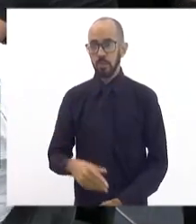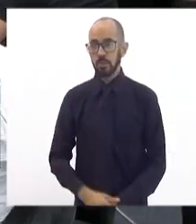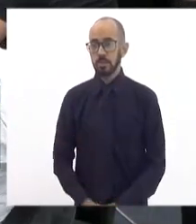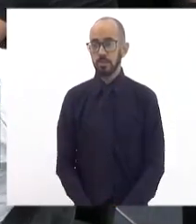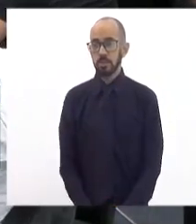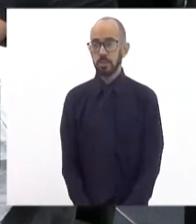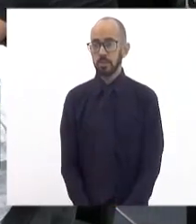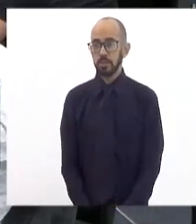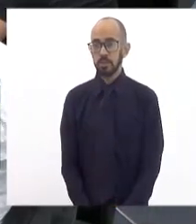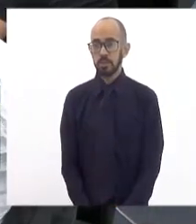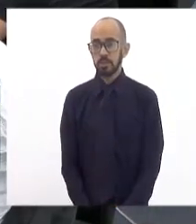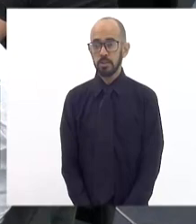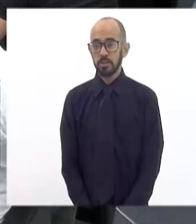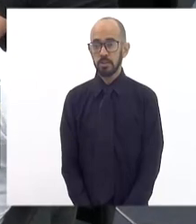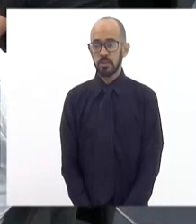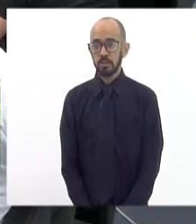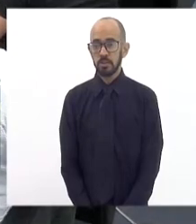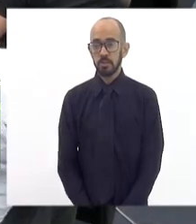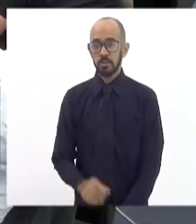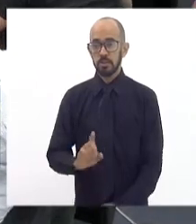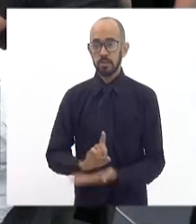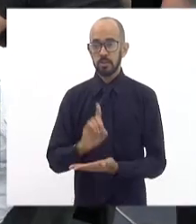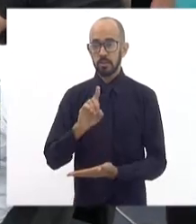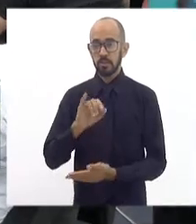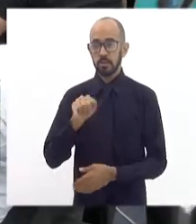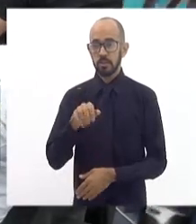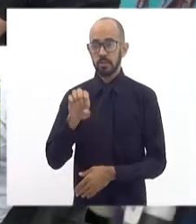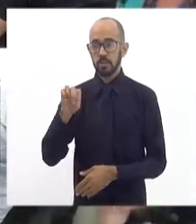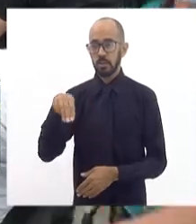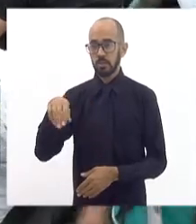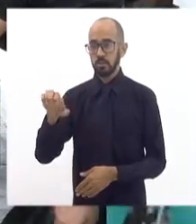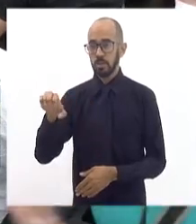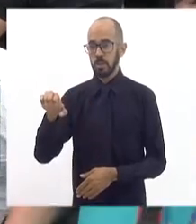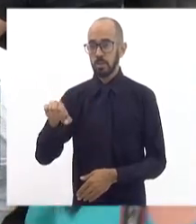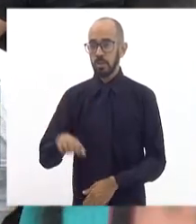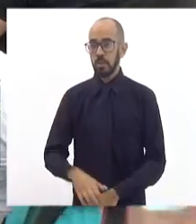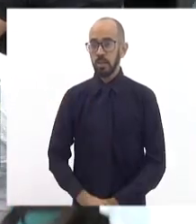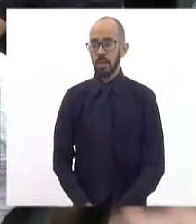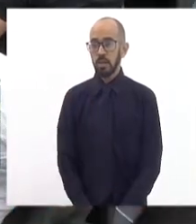o procurador da república que eu Jane já fez uso da palavra